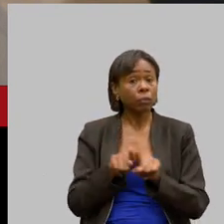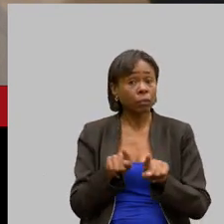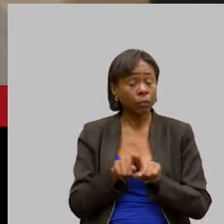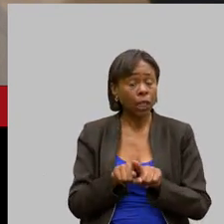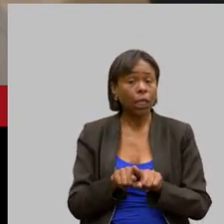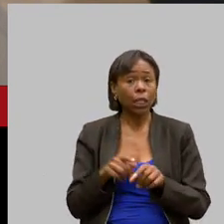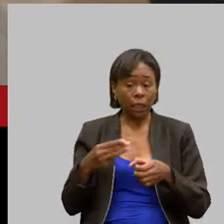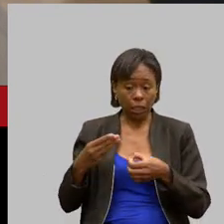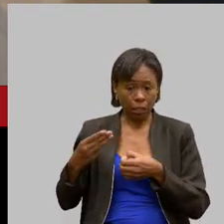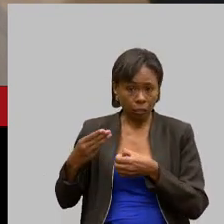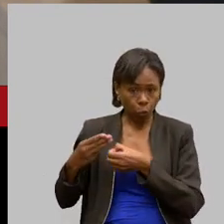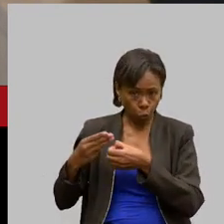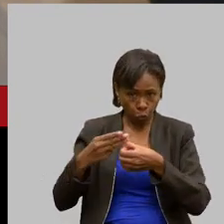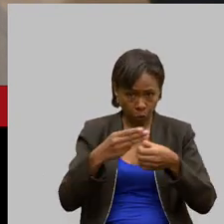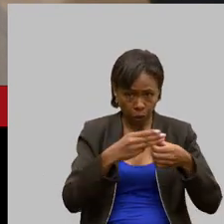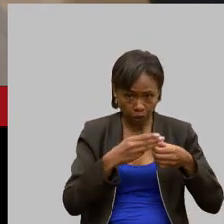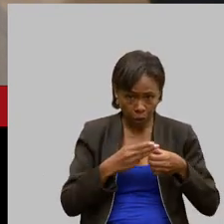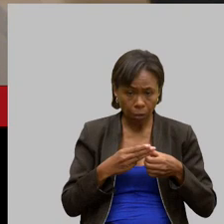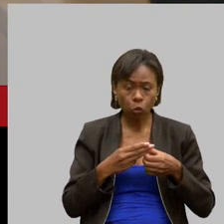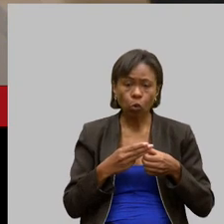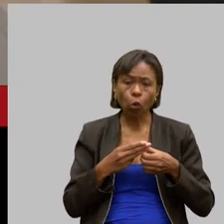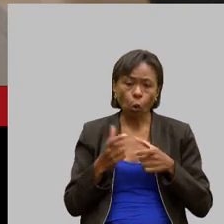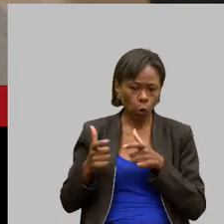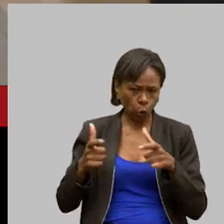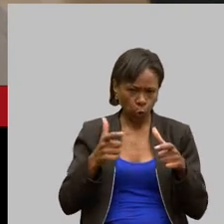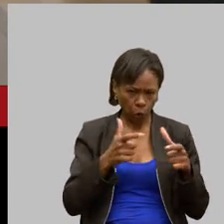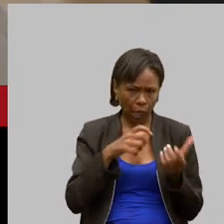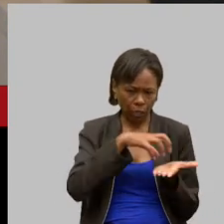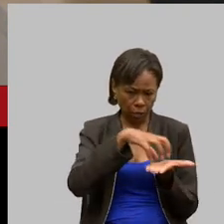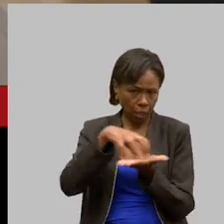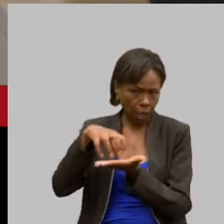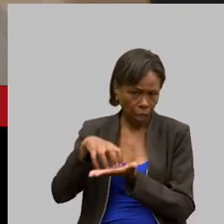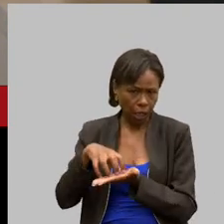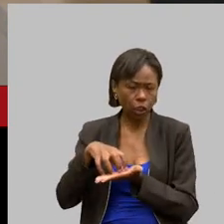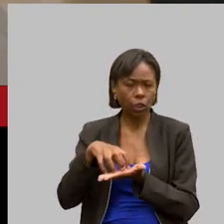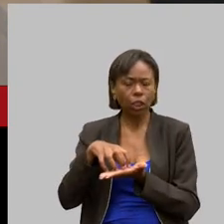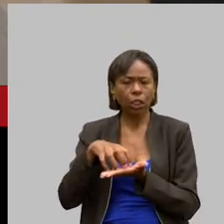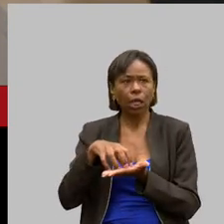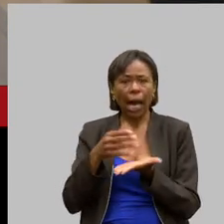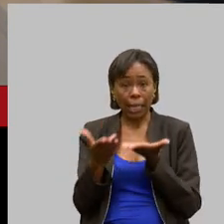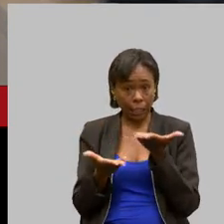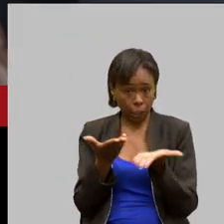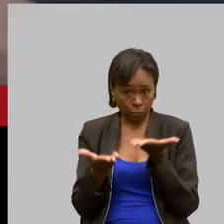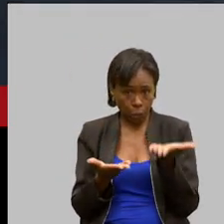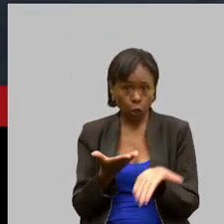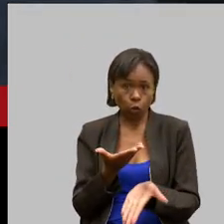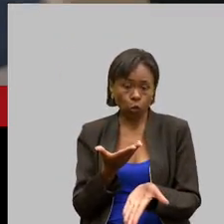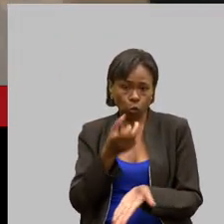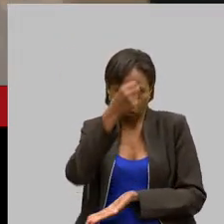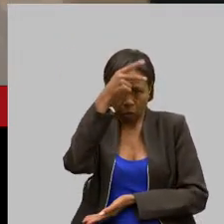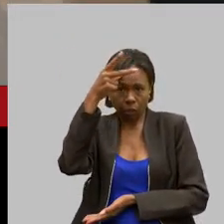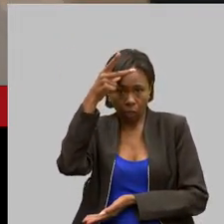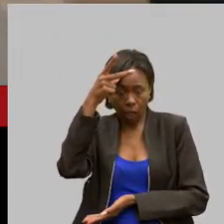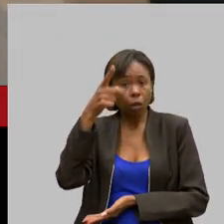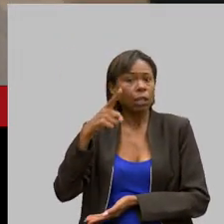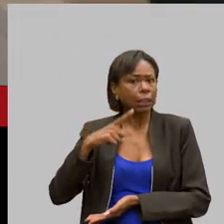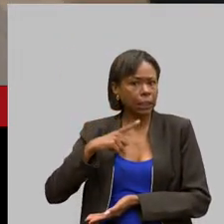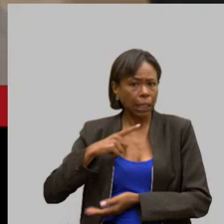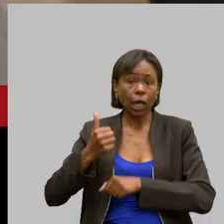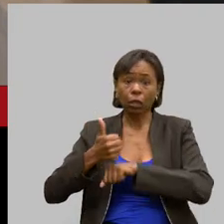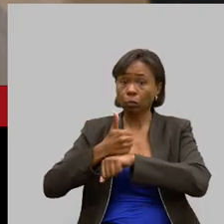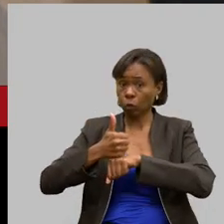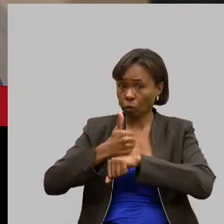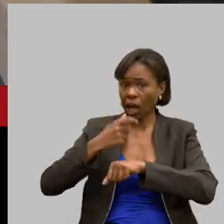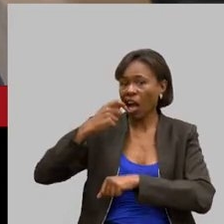municípios as redes municipais costumam ter os profissionais na na na na odontologia a